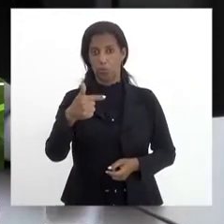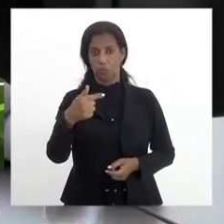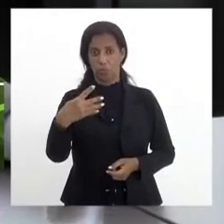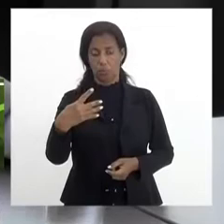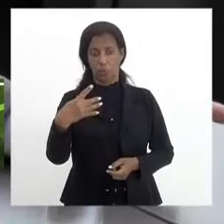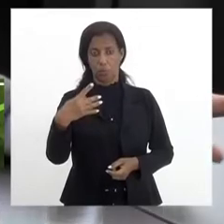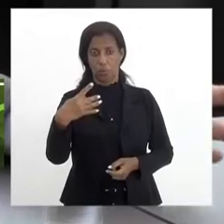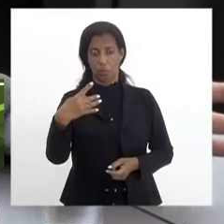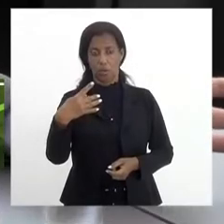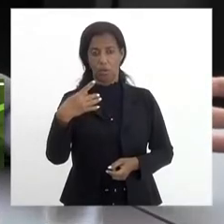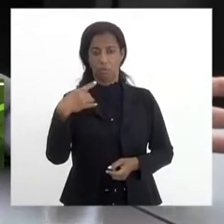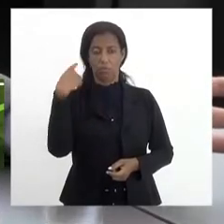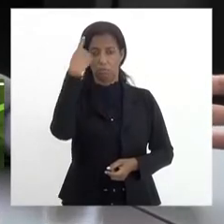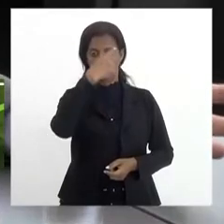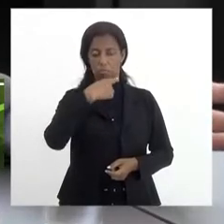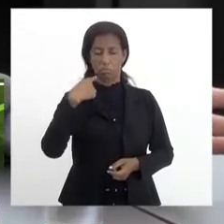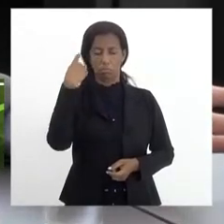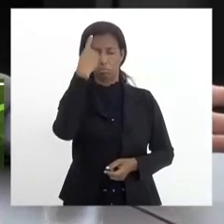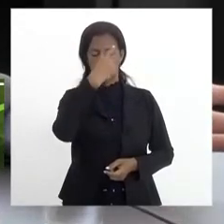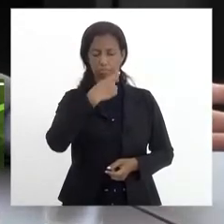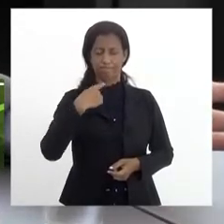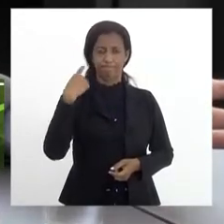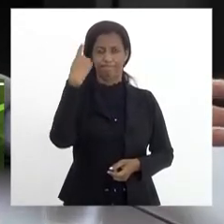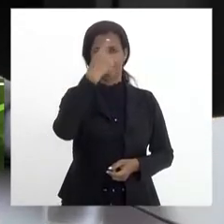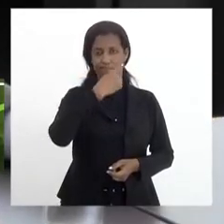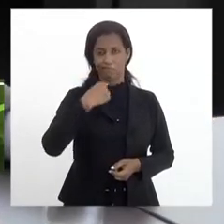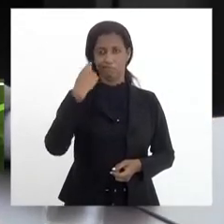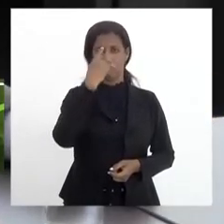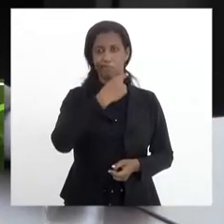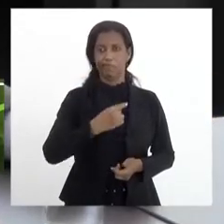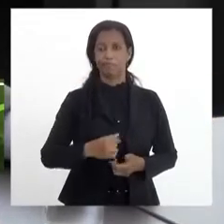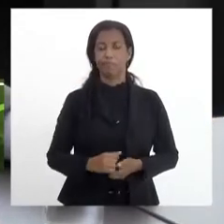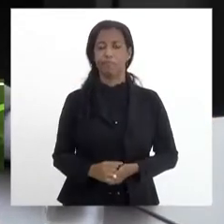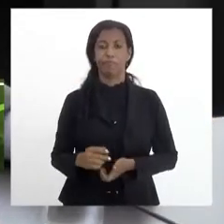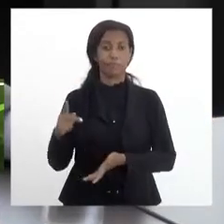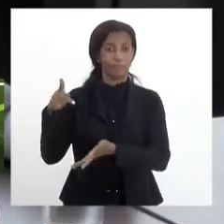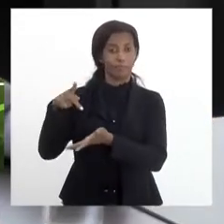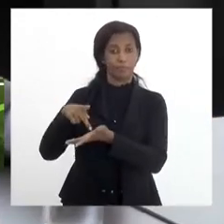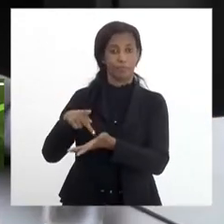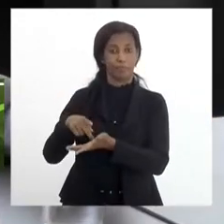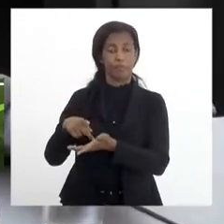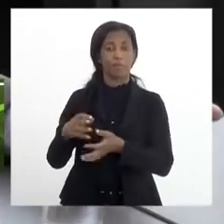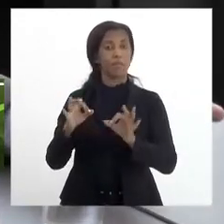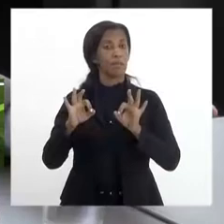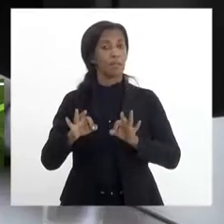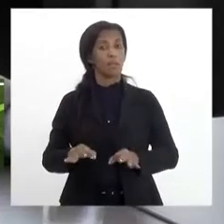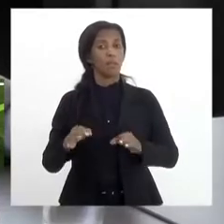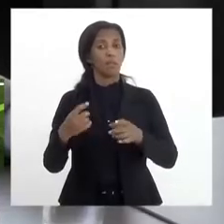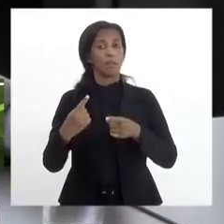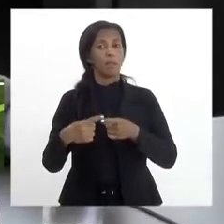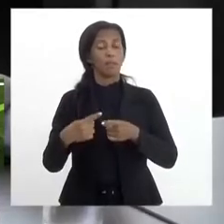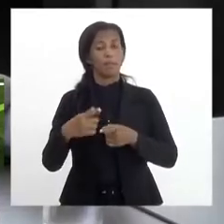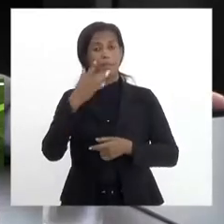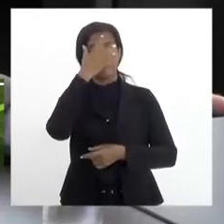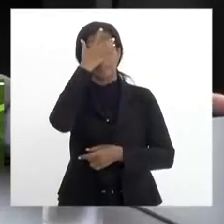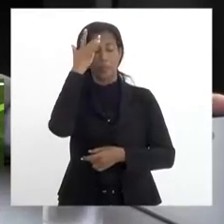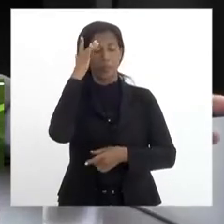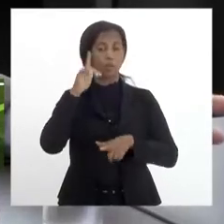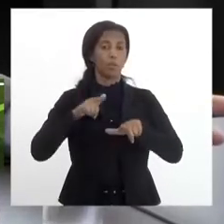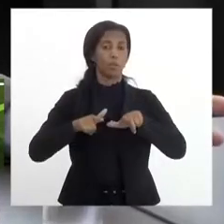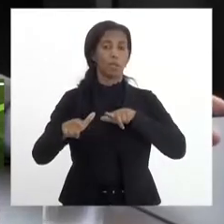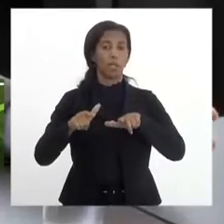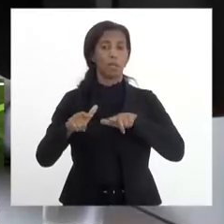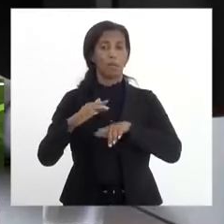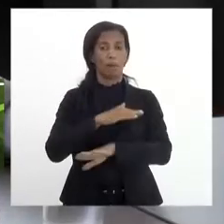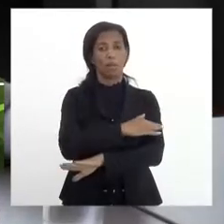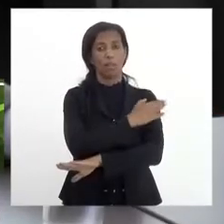é uma realidade, né? Tem que ser 24 horas, exatamente para que as pessoas que trabalham até às